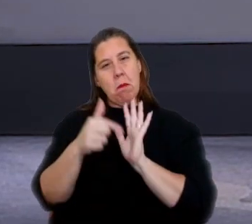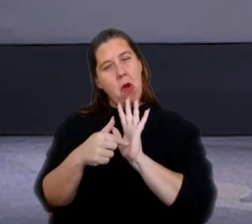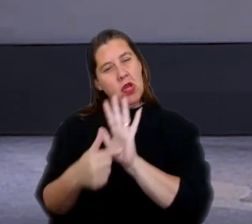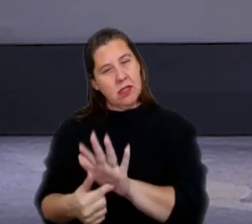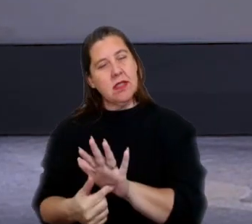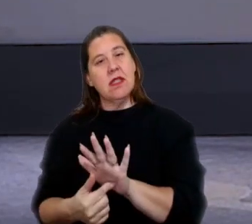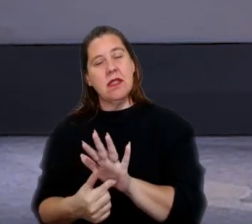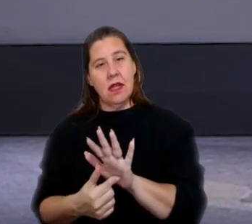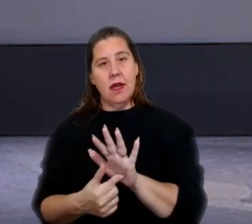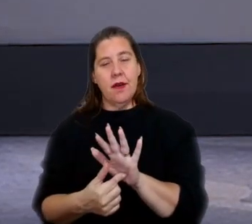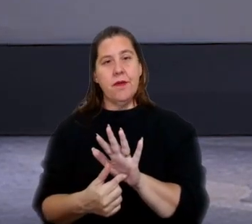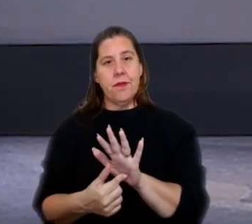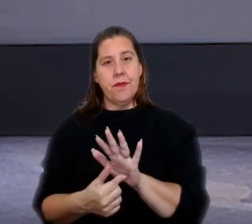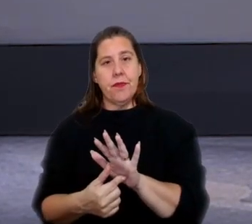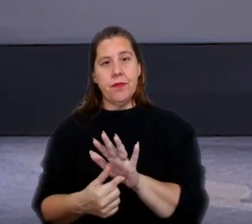nessa questão